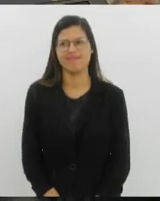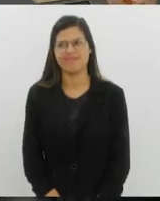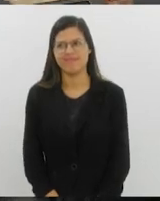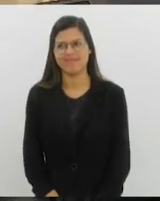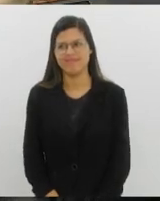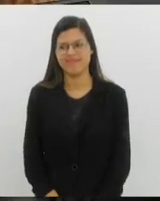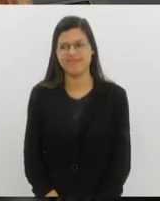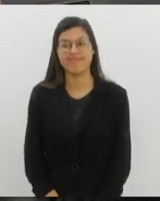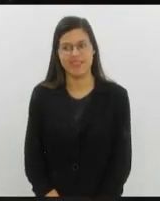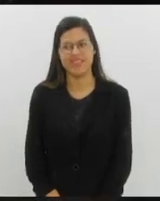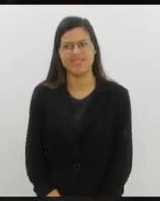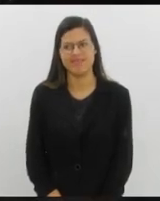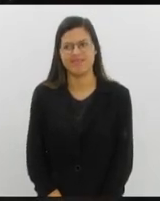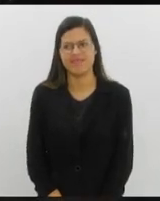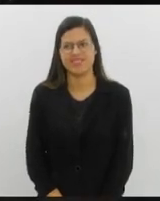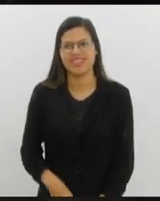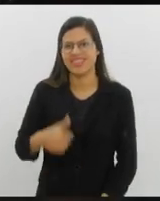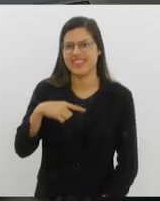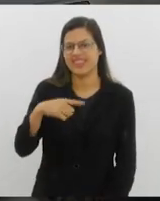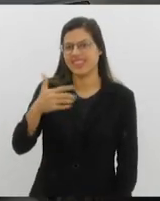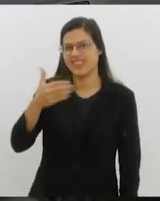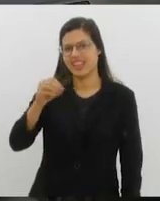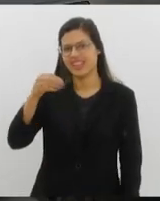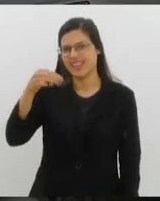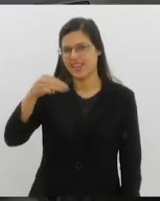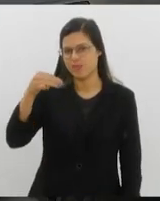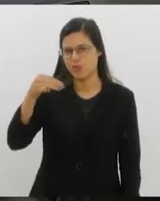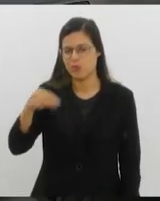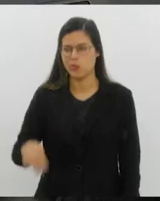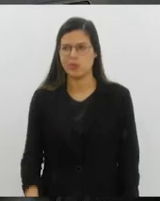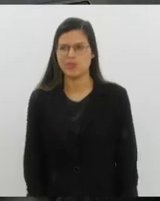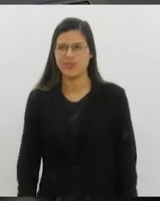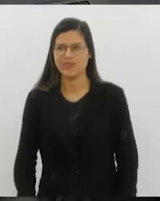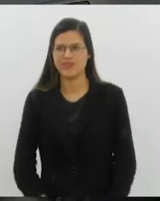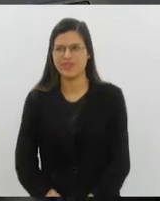O nobre deputado dispõe de 10 minutos.